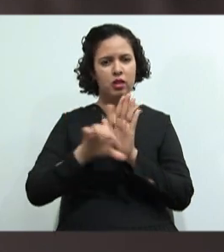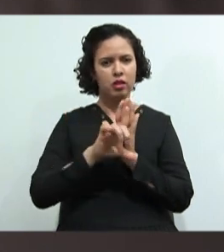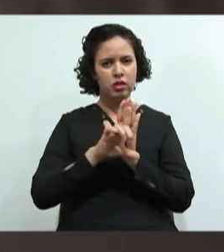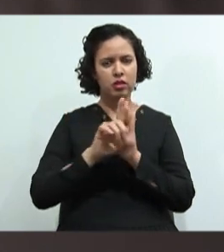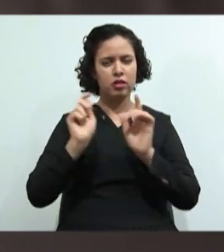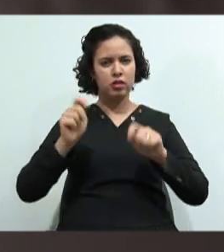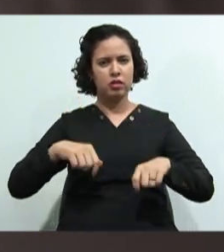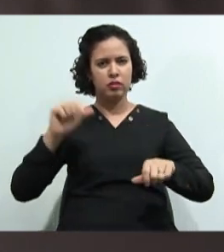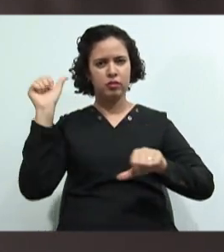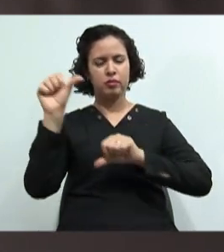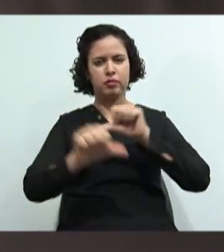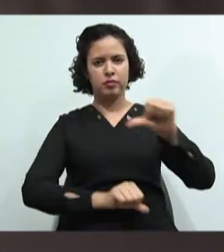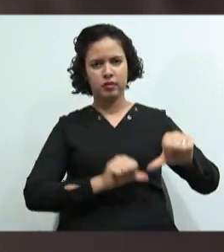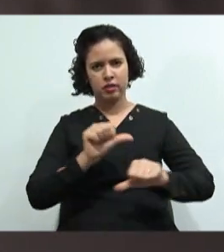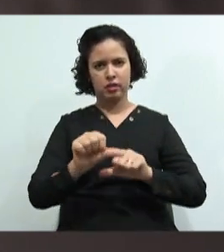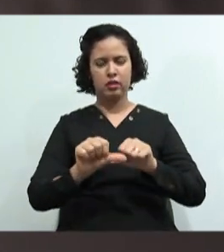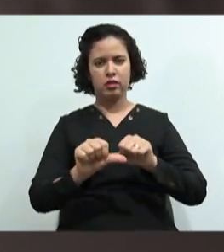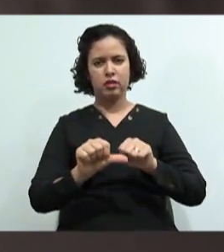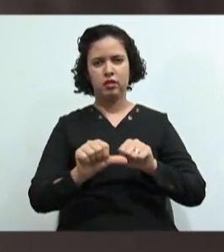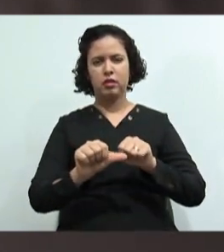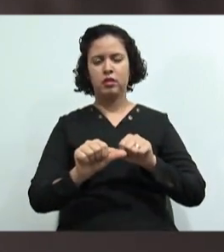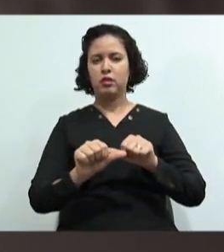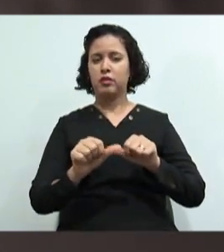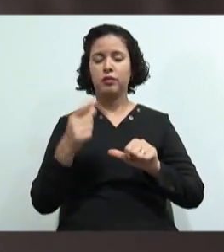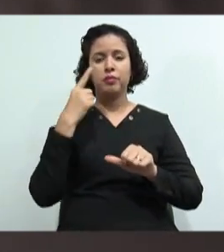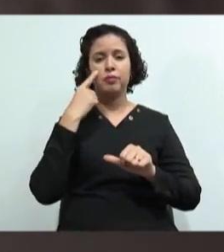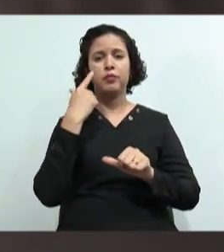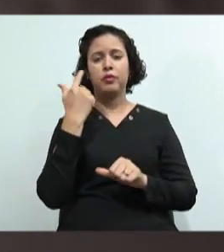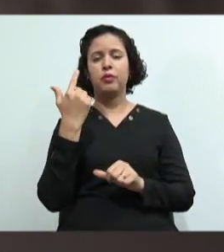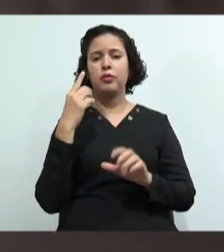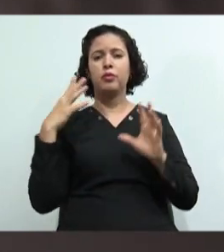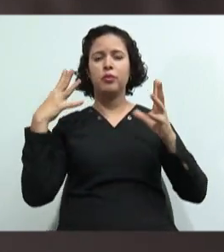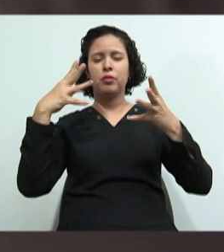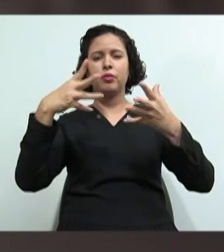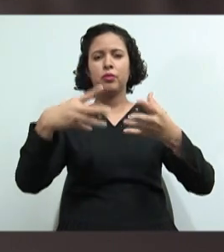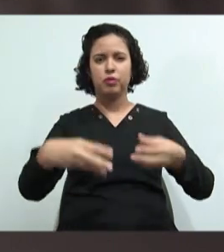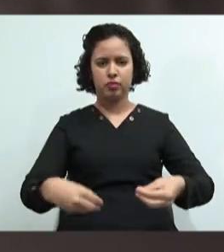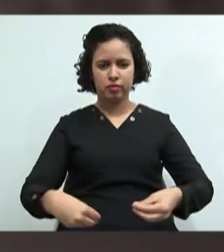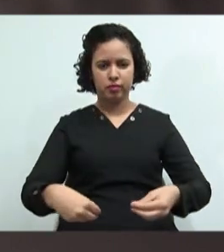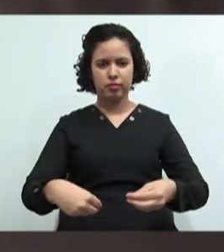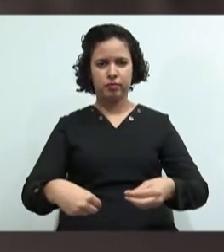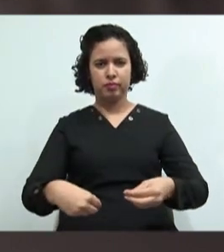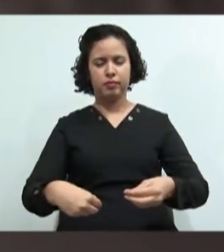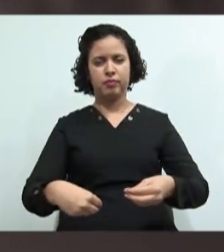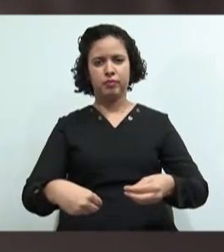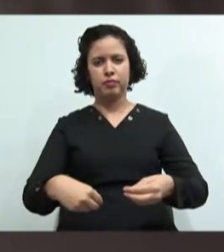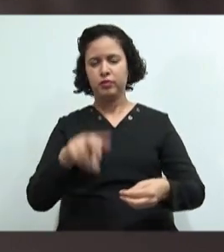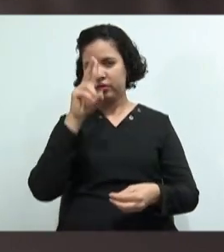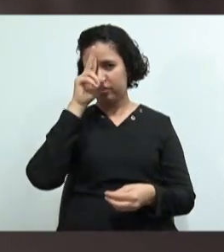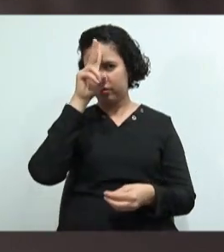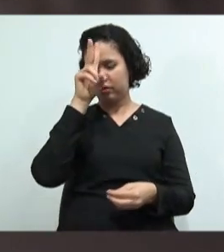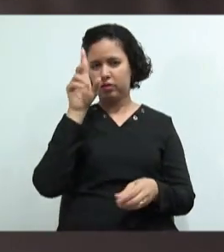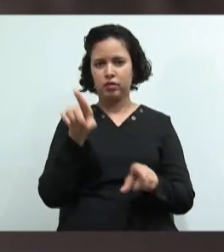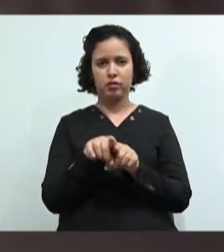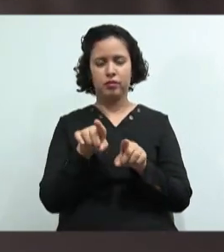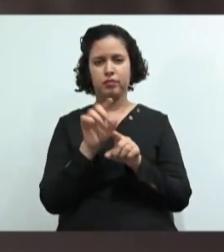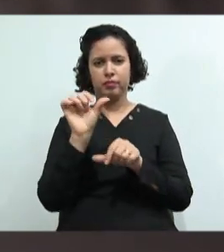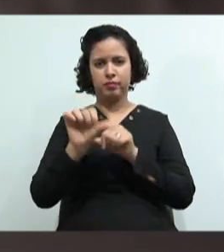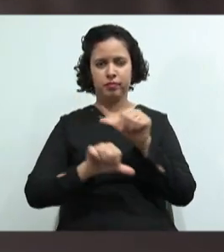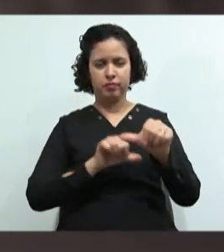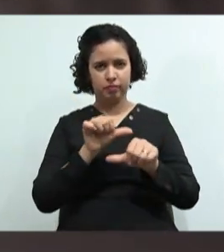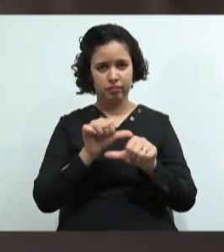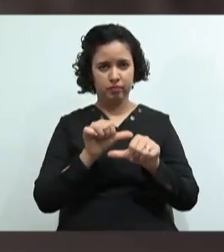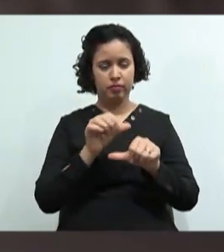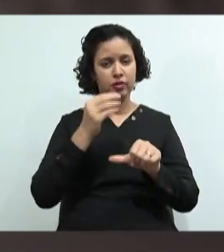mudar. Mudou uma lei, pode ser que eu tenha que rever todo o meu posicionamento. Uma coisa que era um ponto forte pode se transformar em